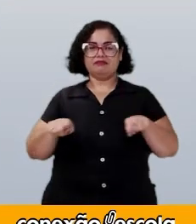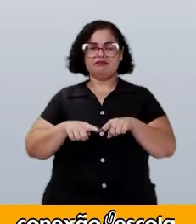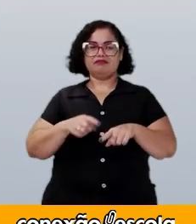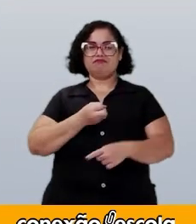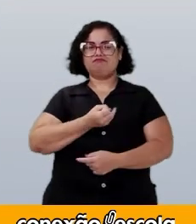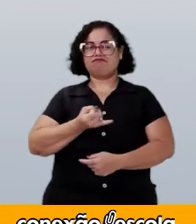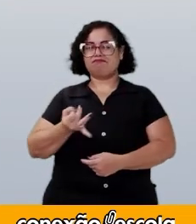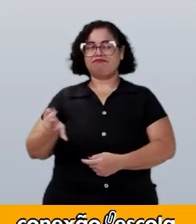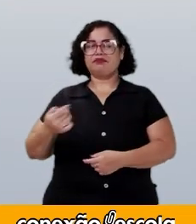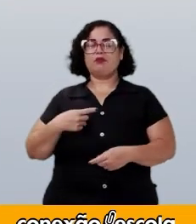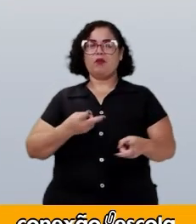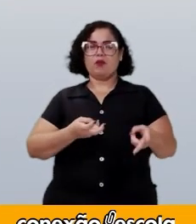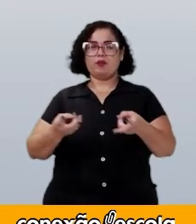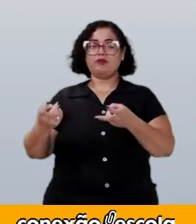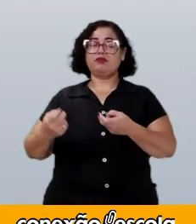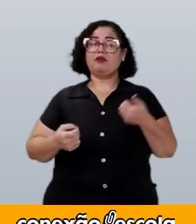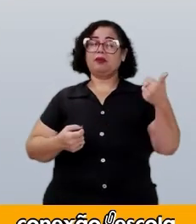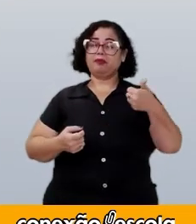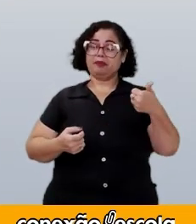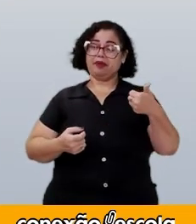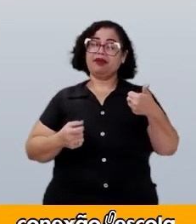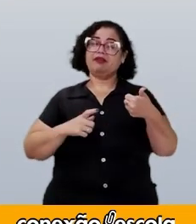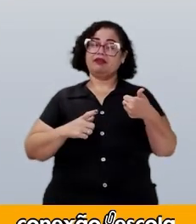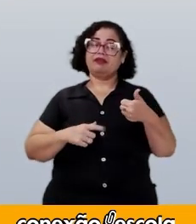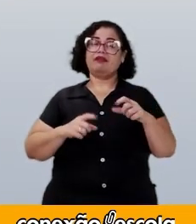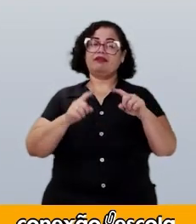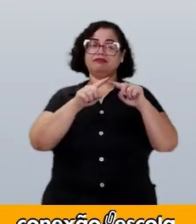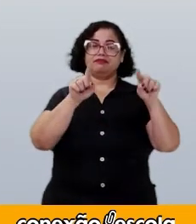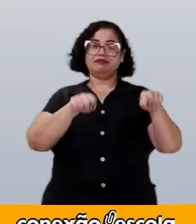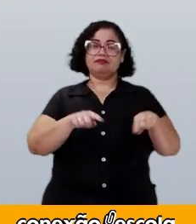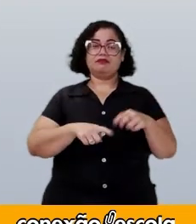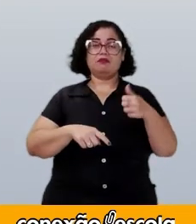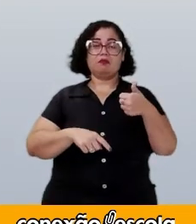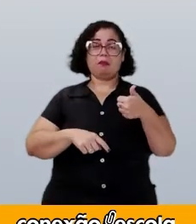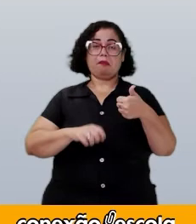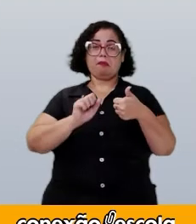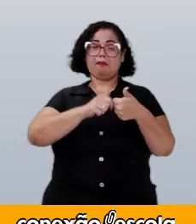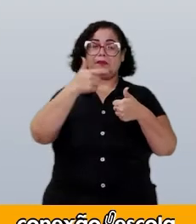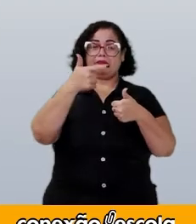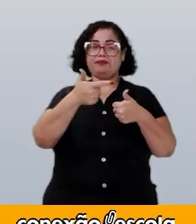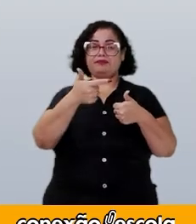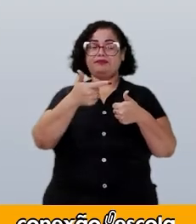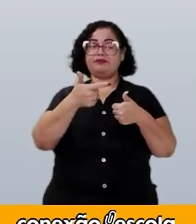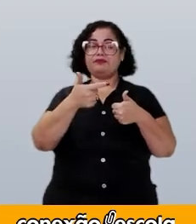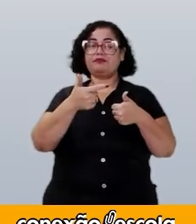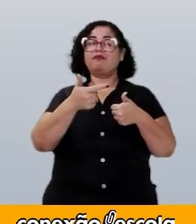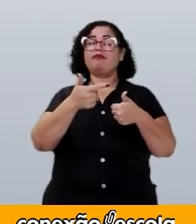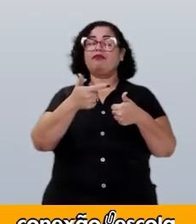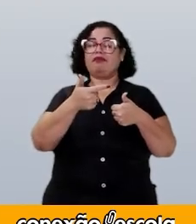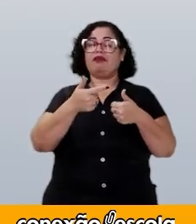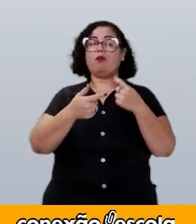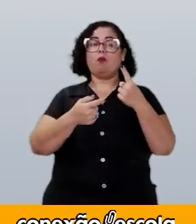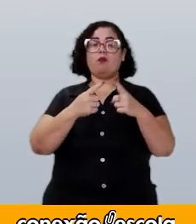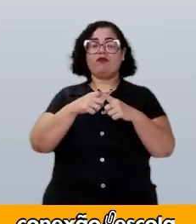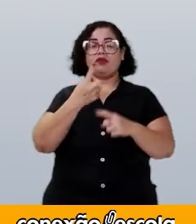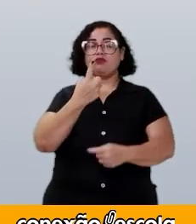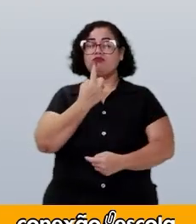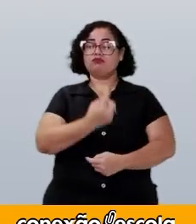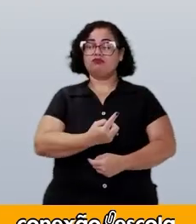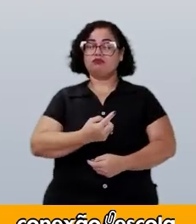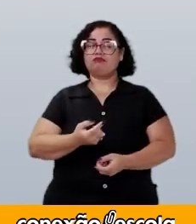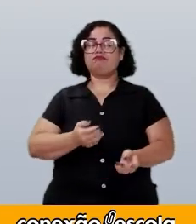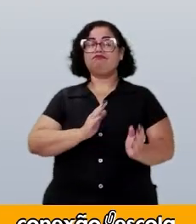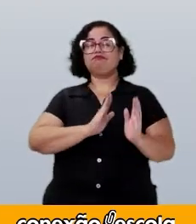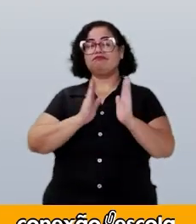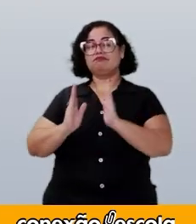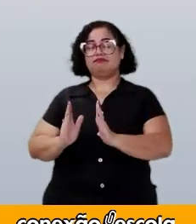Posso observar que a primeira corresponde a 1 elevado ao quadrado. 1 vezes 1 é 1. A